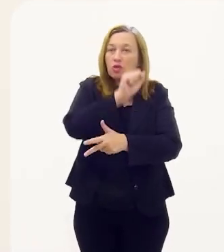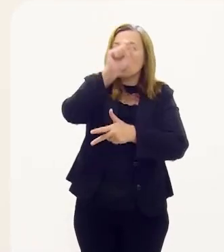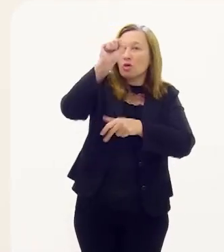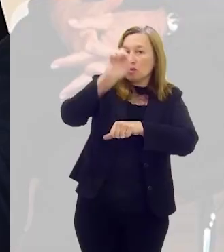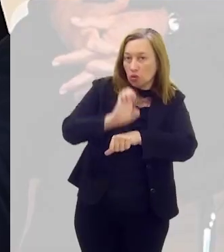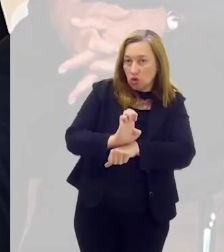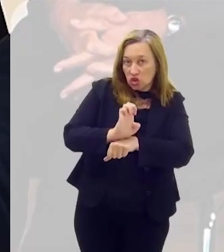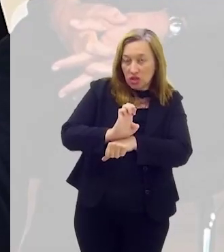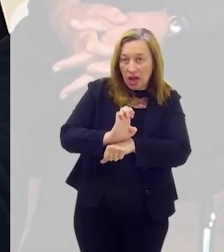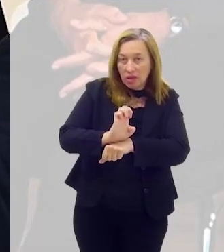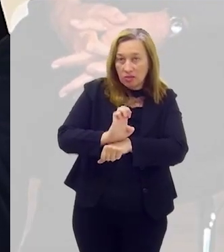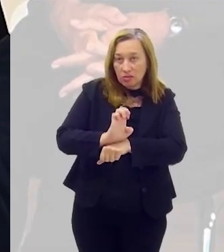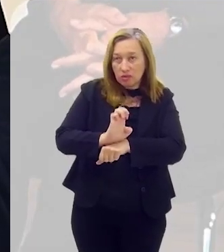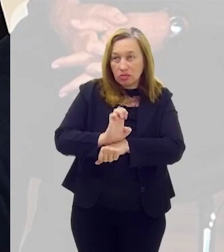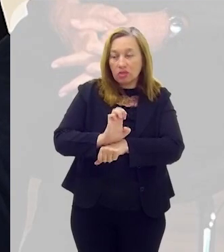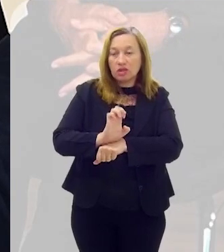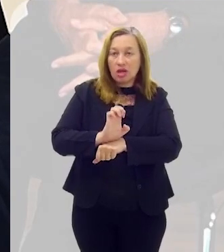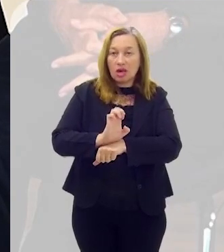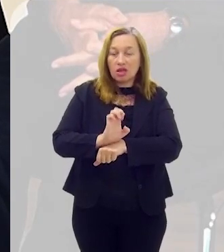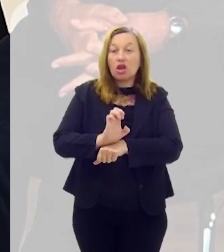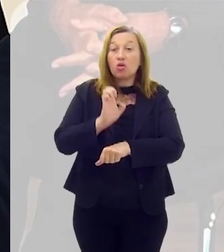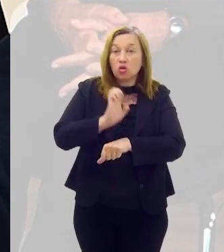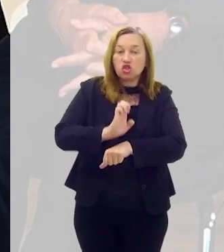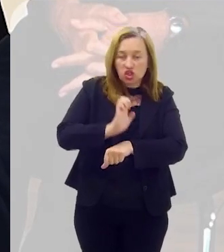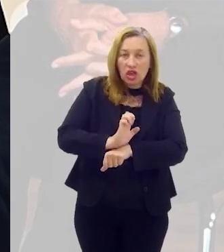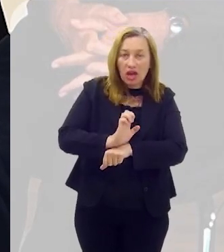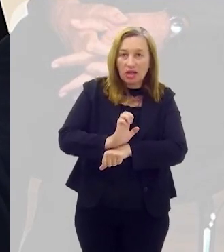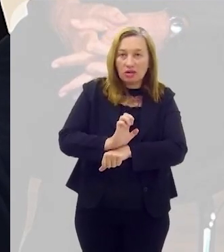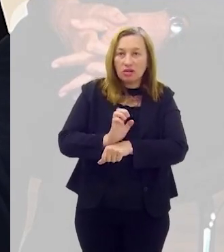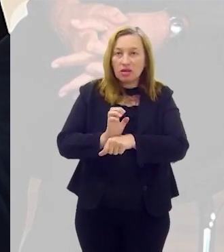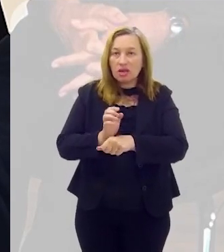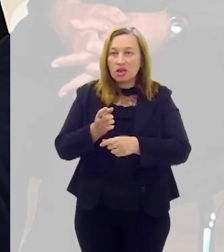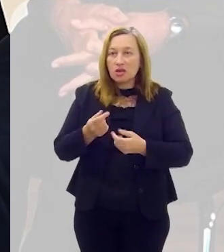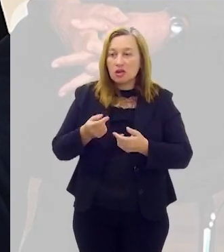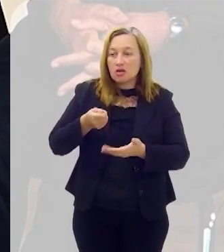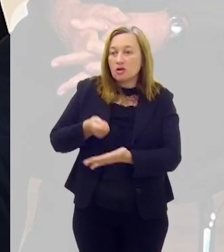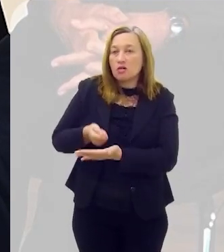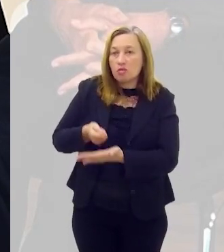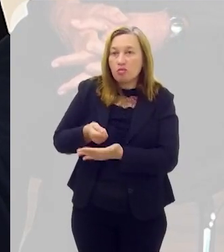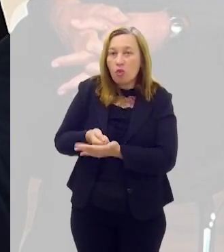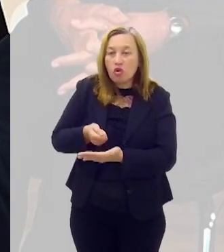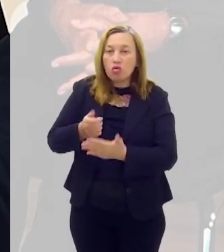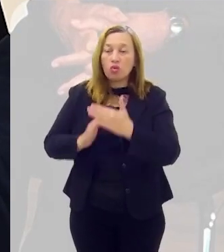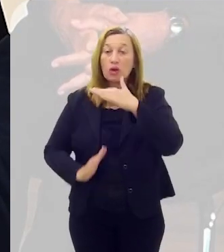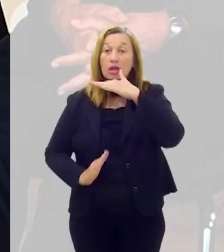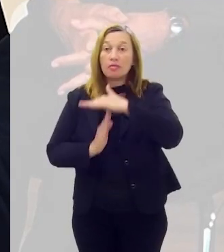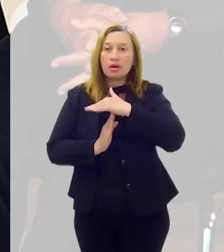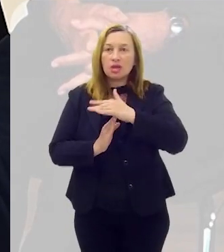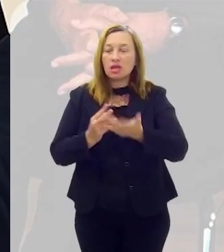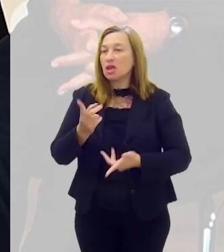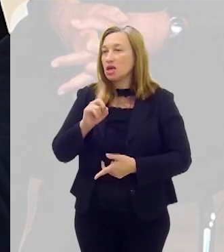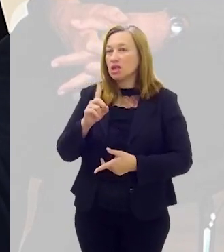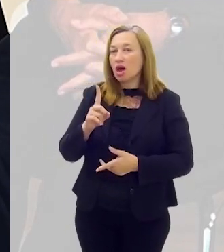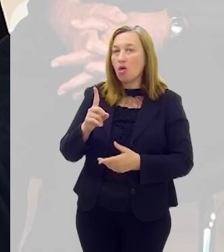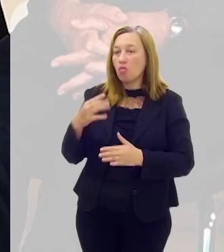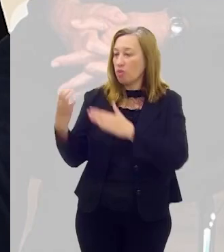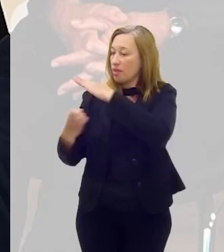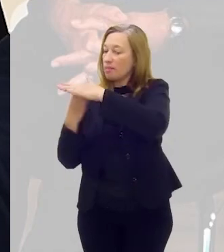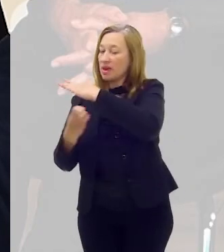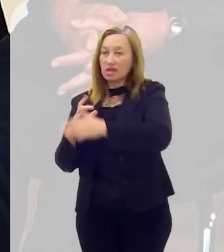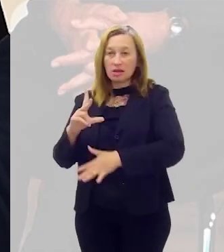dizendo, não, olha só, o Estado é que o Estado é que impõe os limites, né? E não uma